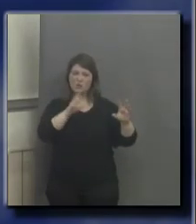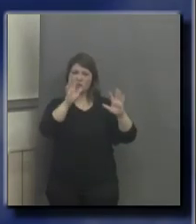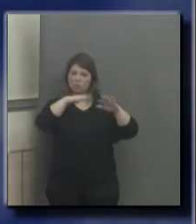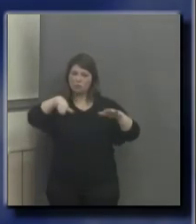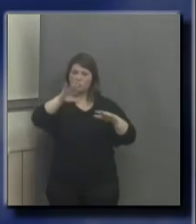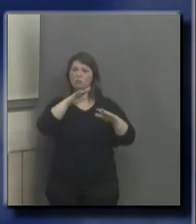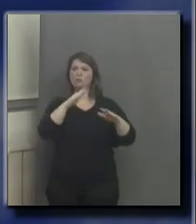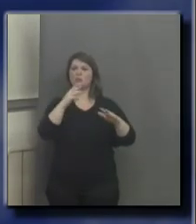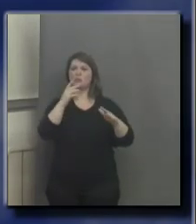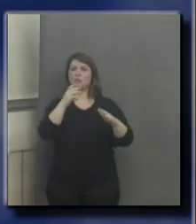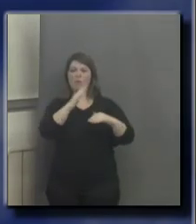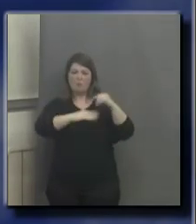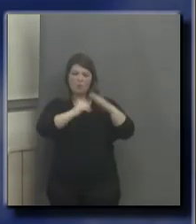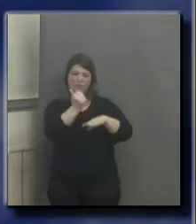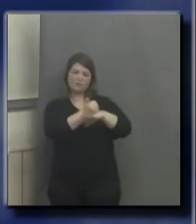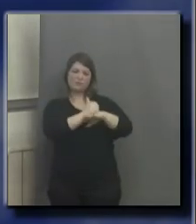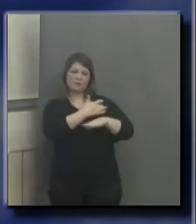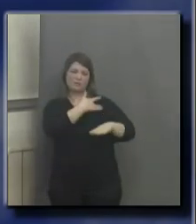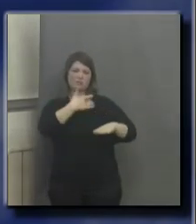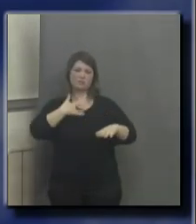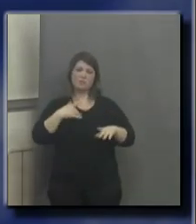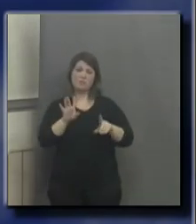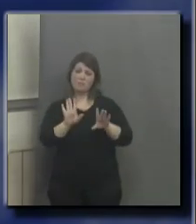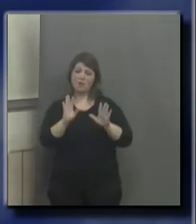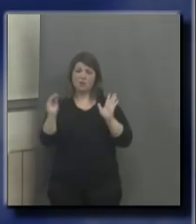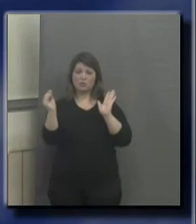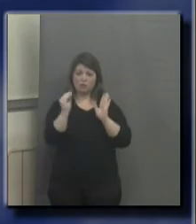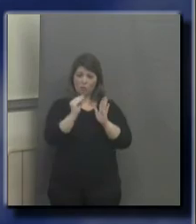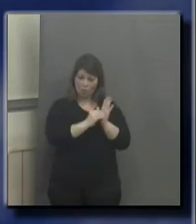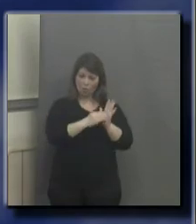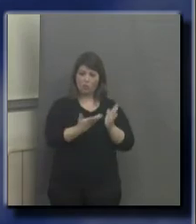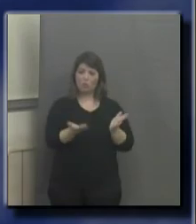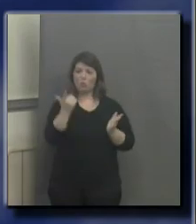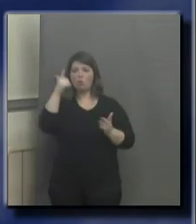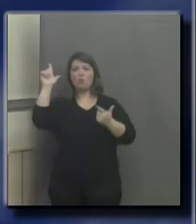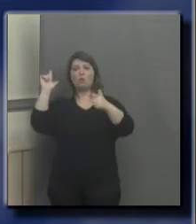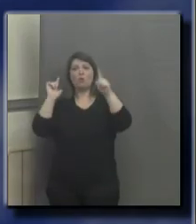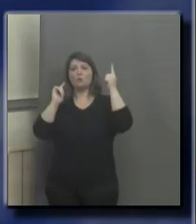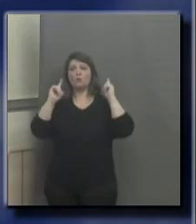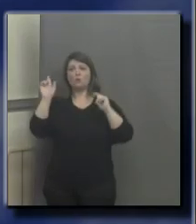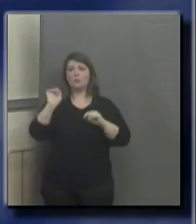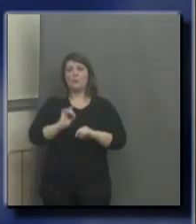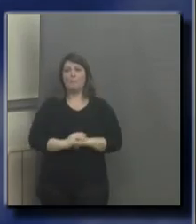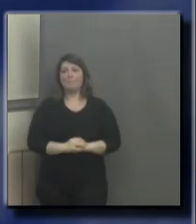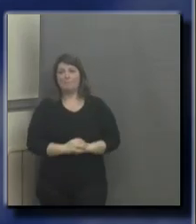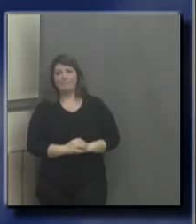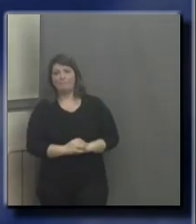da saúde, né? Mas colocou outros...